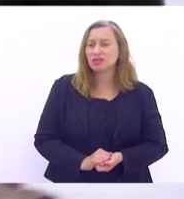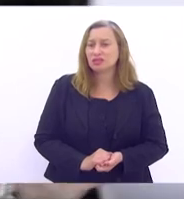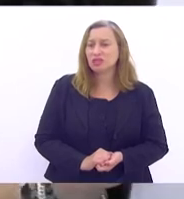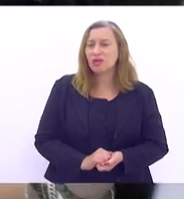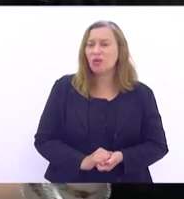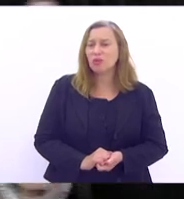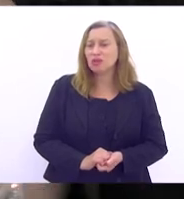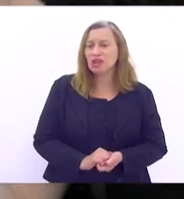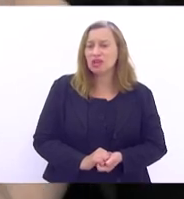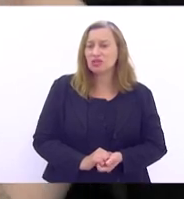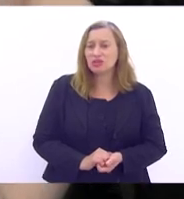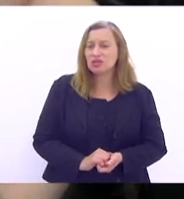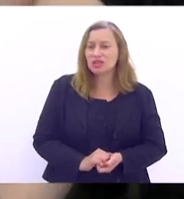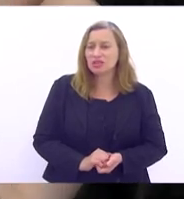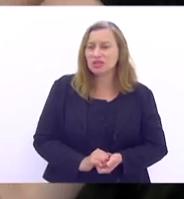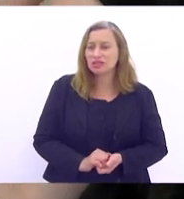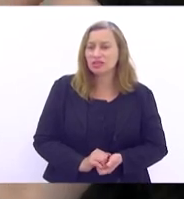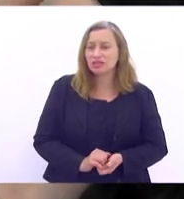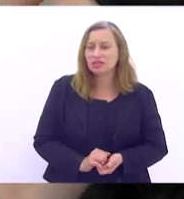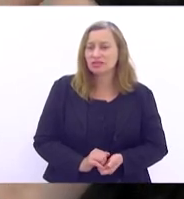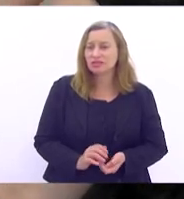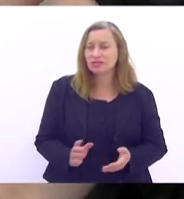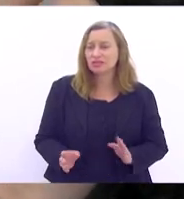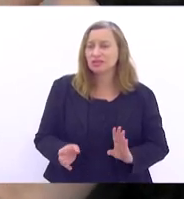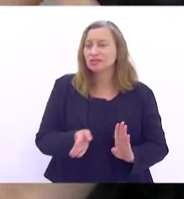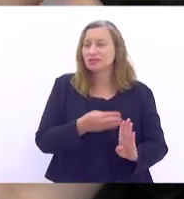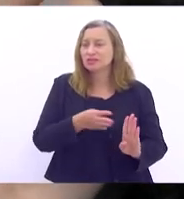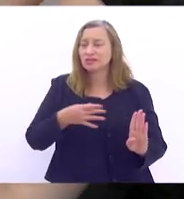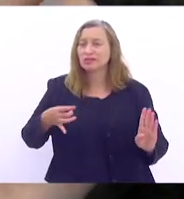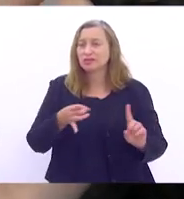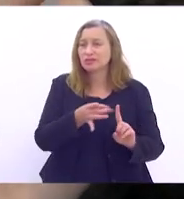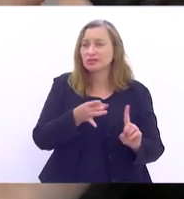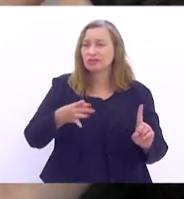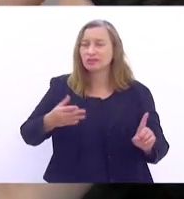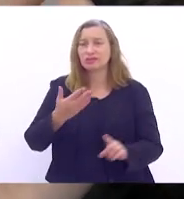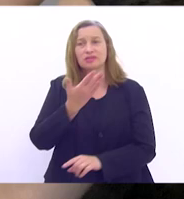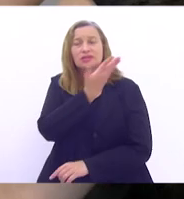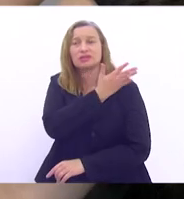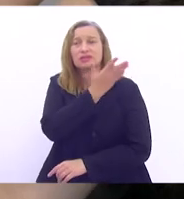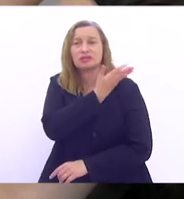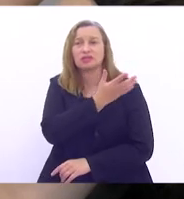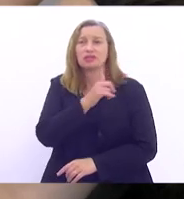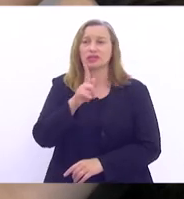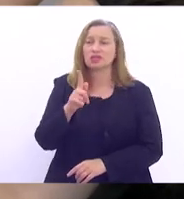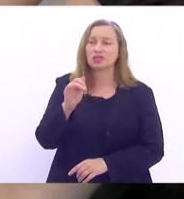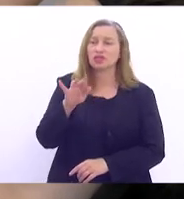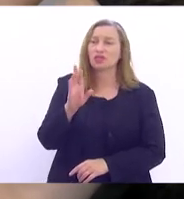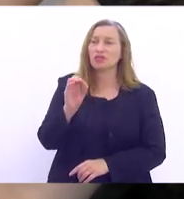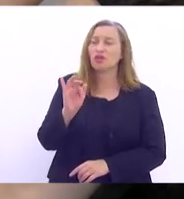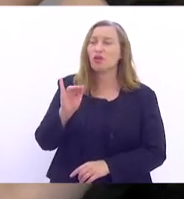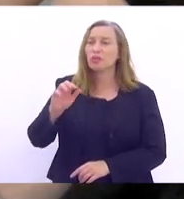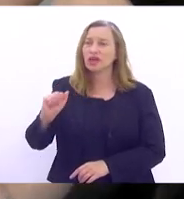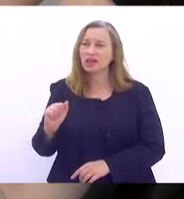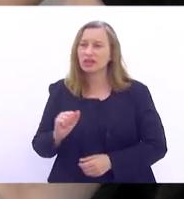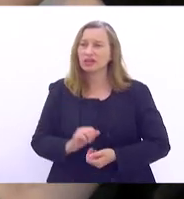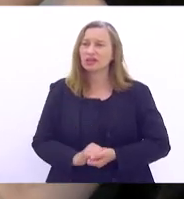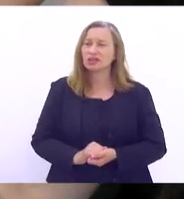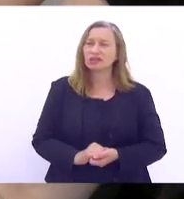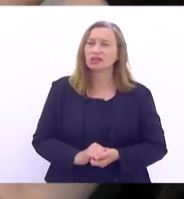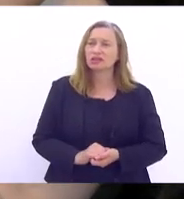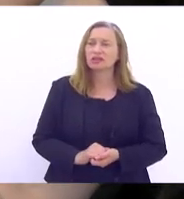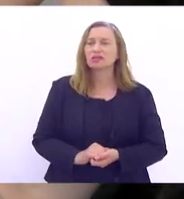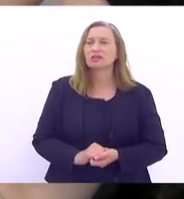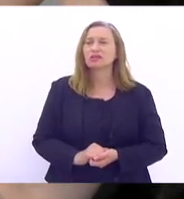exceção de manifestações que sejam homofóbicas, racistas, xenofóbicas e